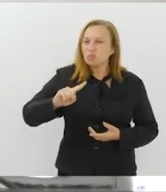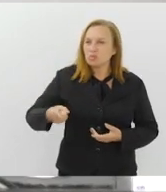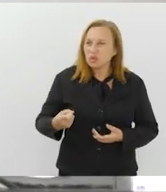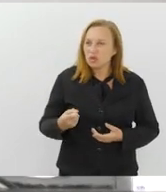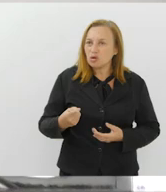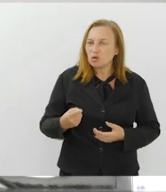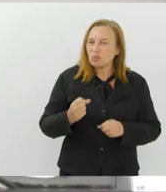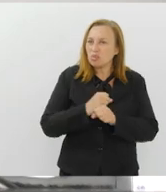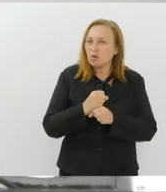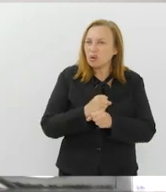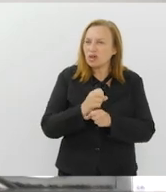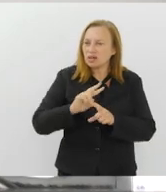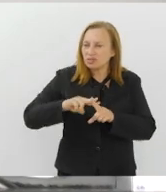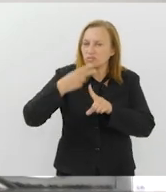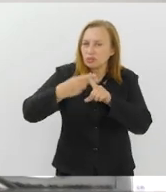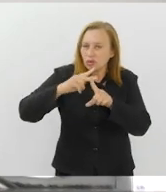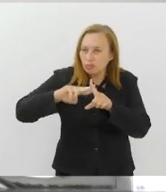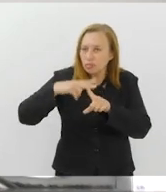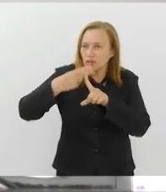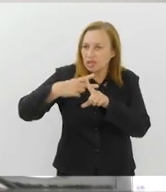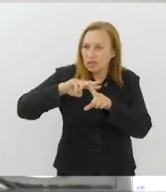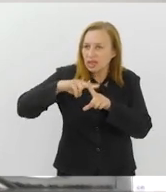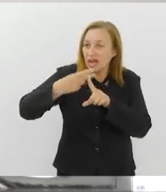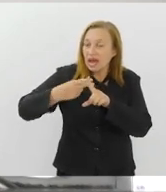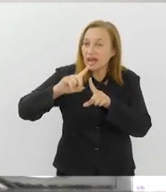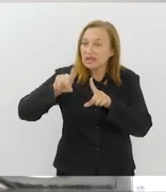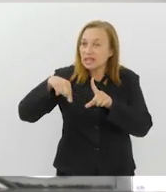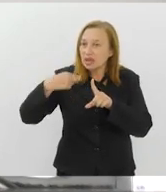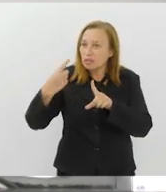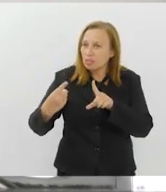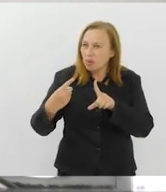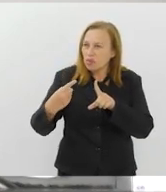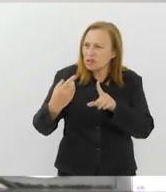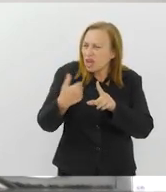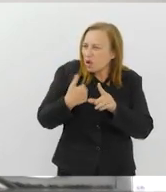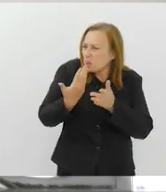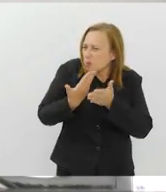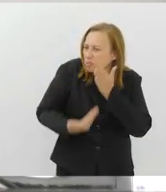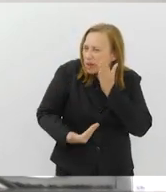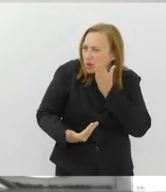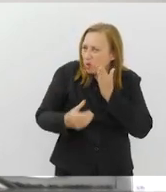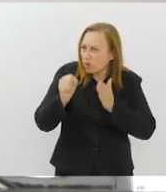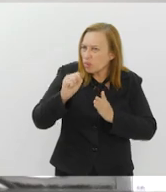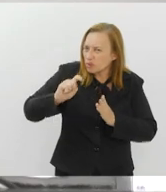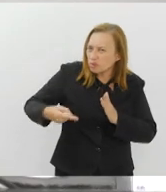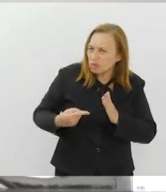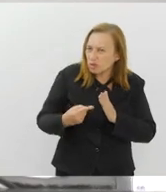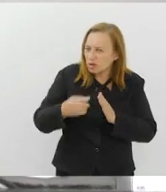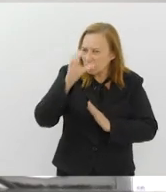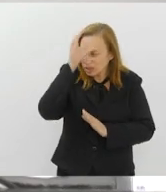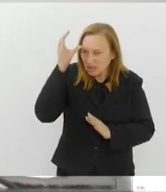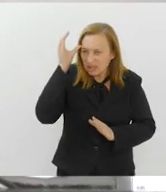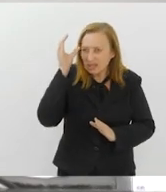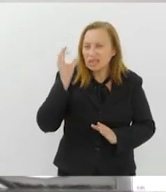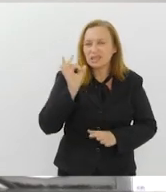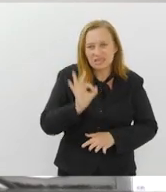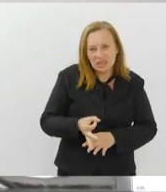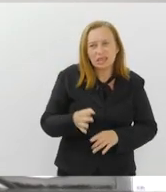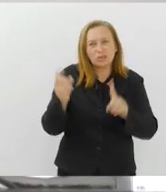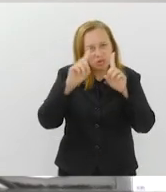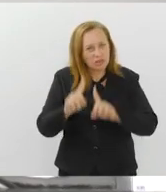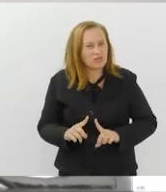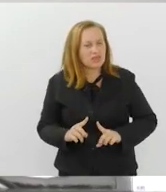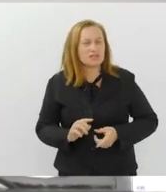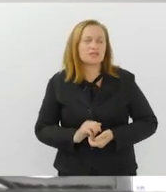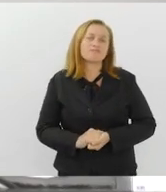você chega no ano agora que está tendo essa confusão toda, eu perco 8 mil clientes e exatamente com deficiência. Então,